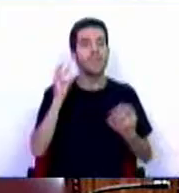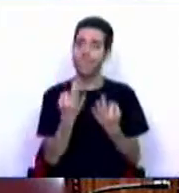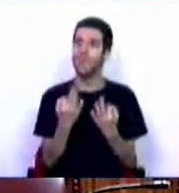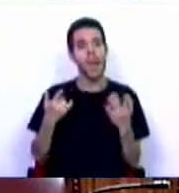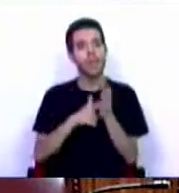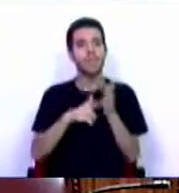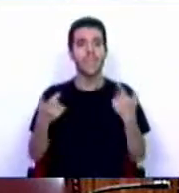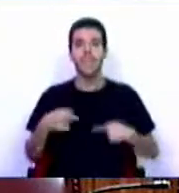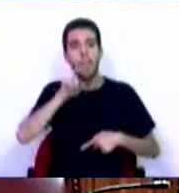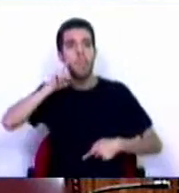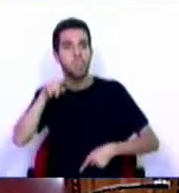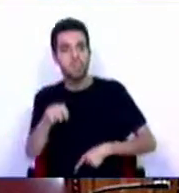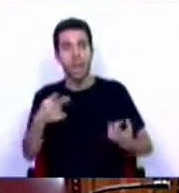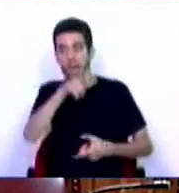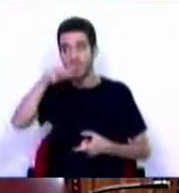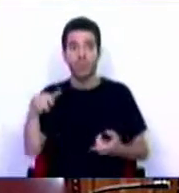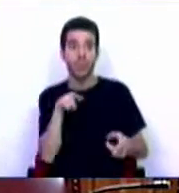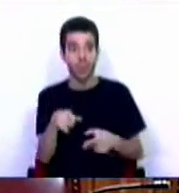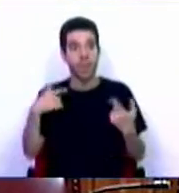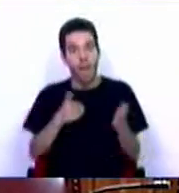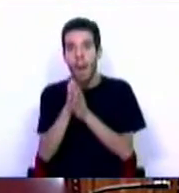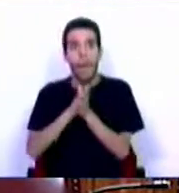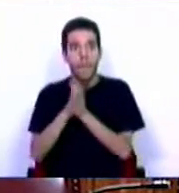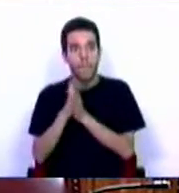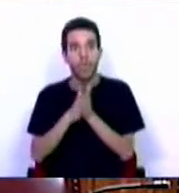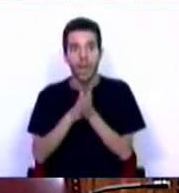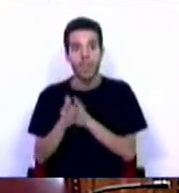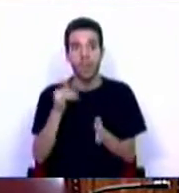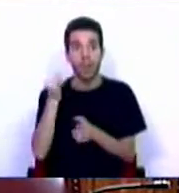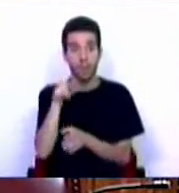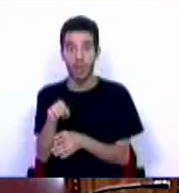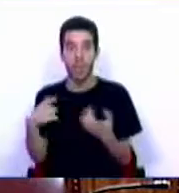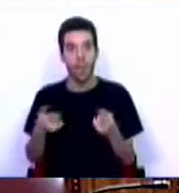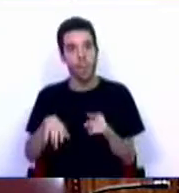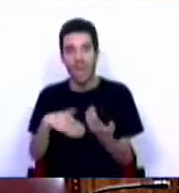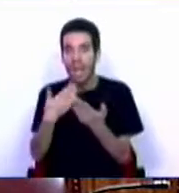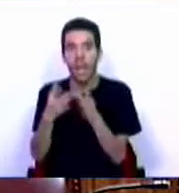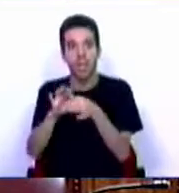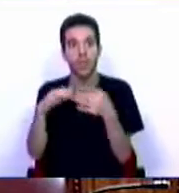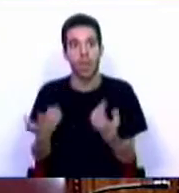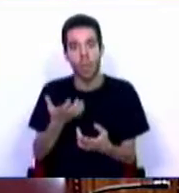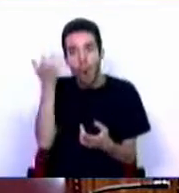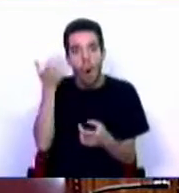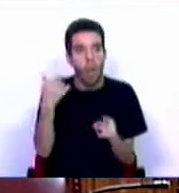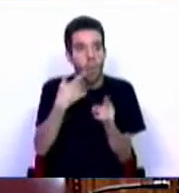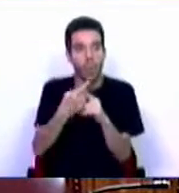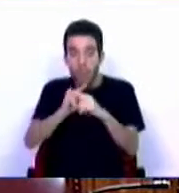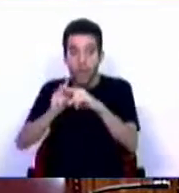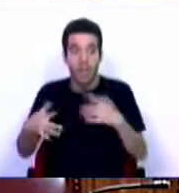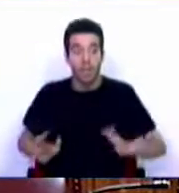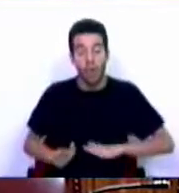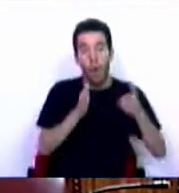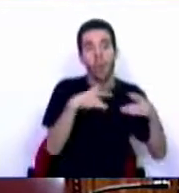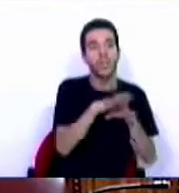necessário preservar aqueles que reconhecem e utilizam a estrutura fundacional para a realização de fins altruístas, daqueles casos que efetivamente devem merecer a